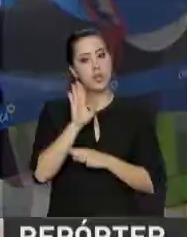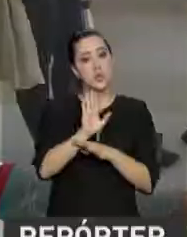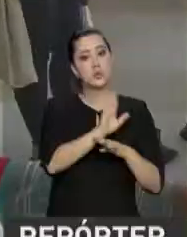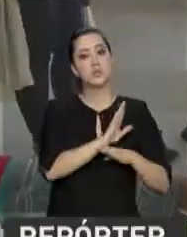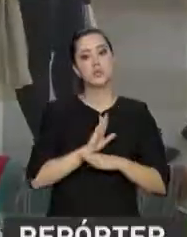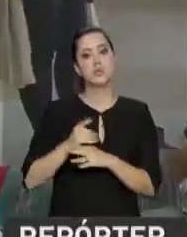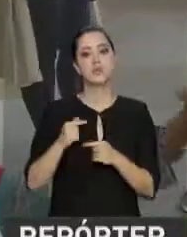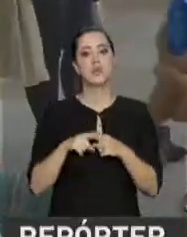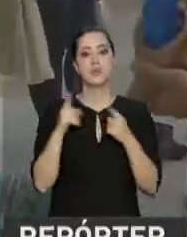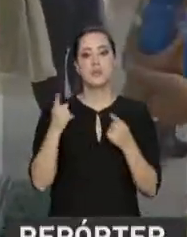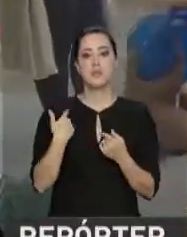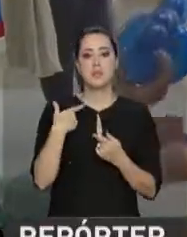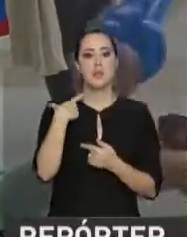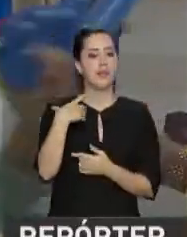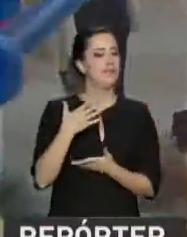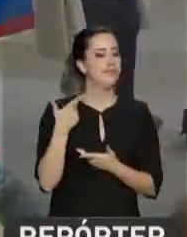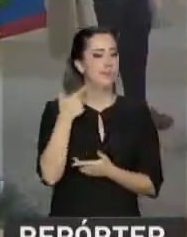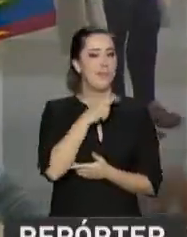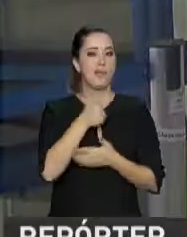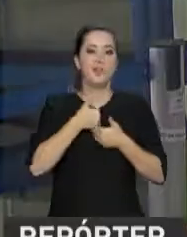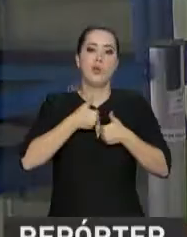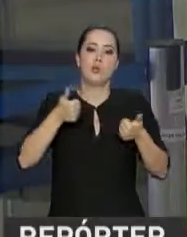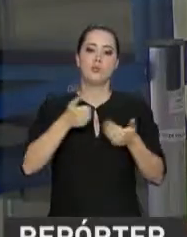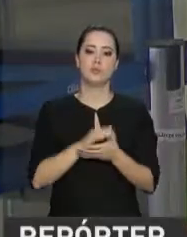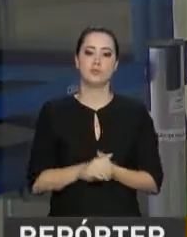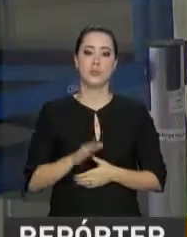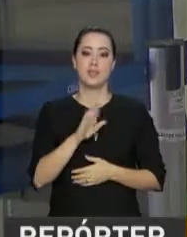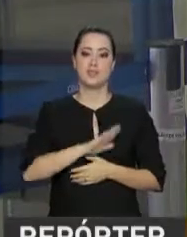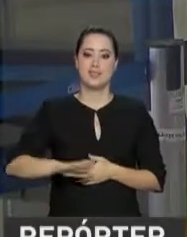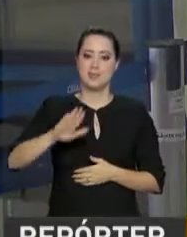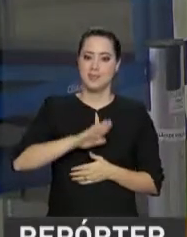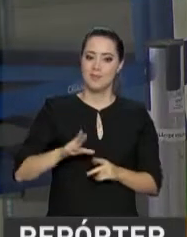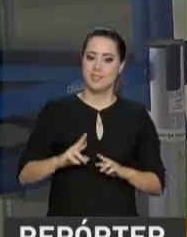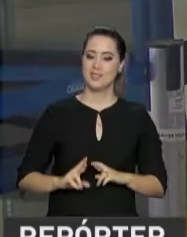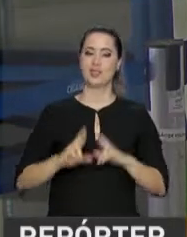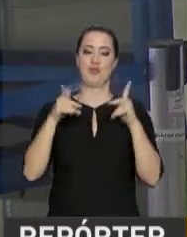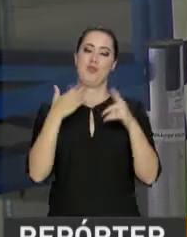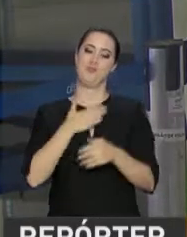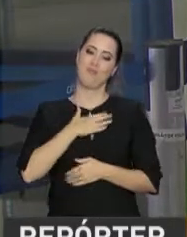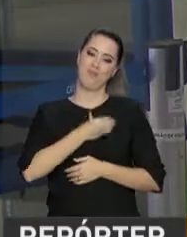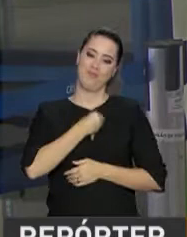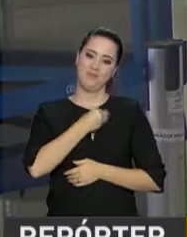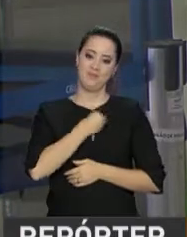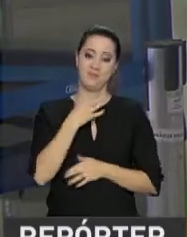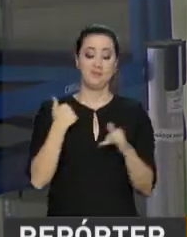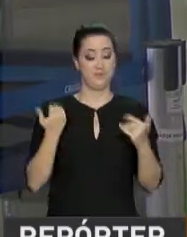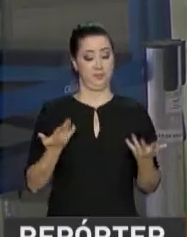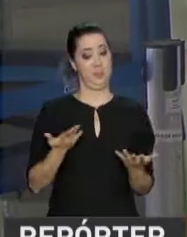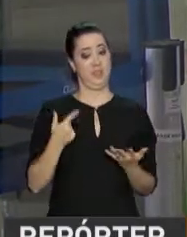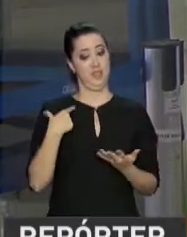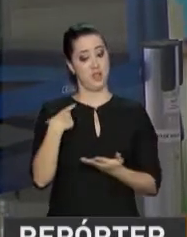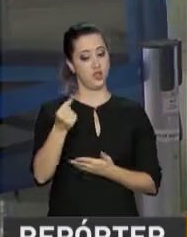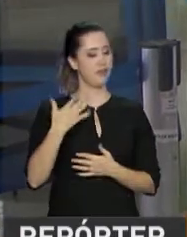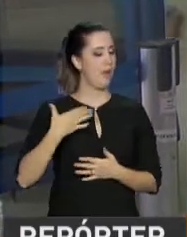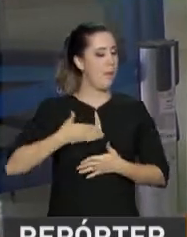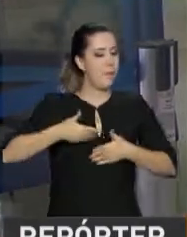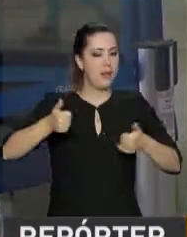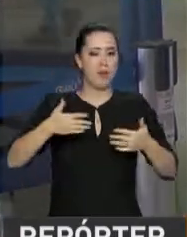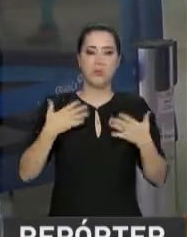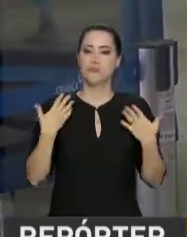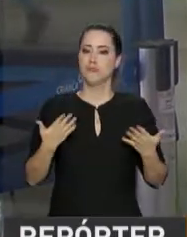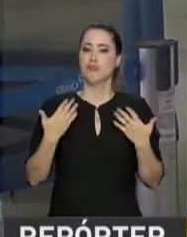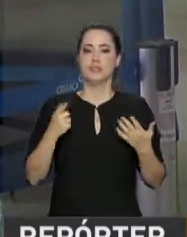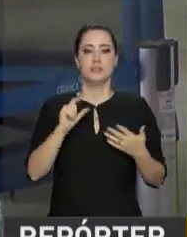mas foi ela quem saiu ganhando crianças fazem muita diferença na minha pita sabe a gente sai mais leve agentes